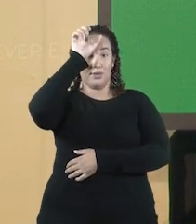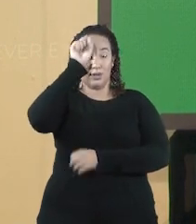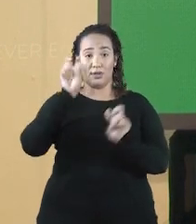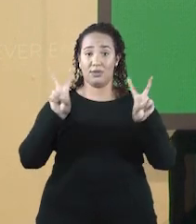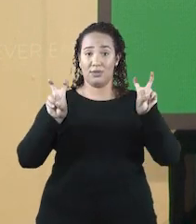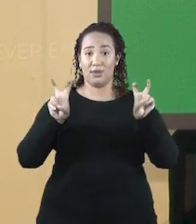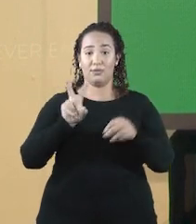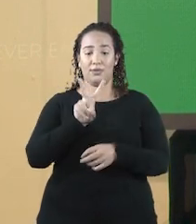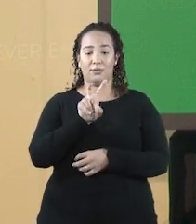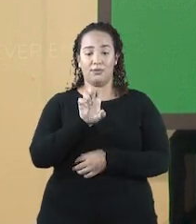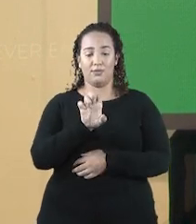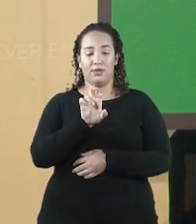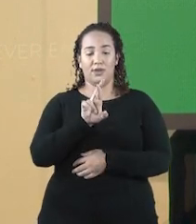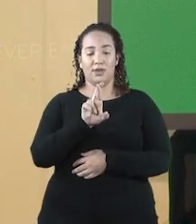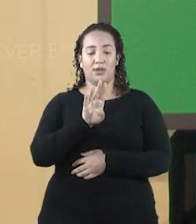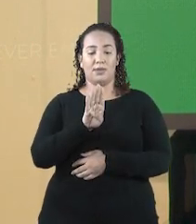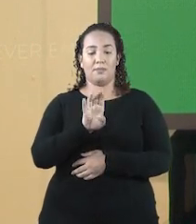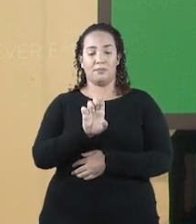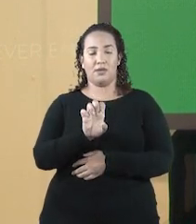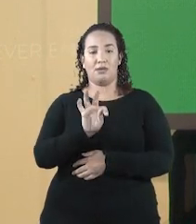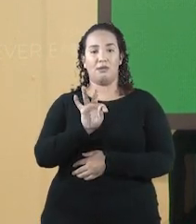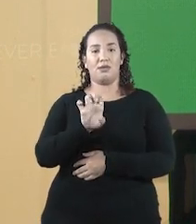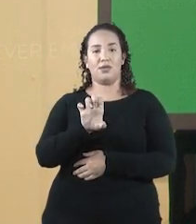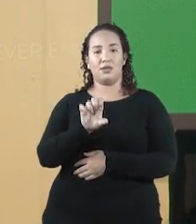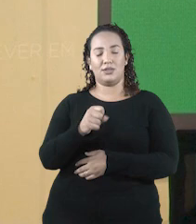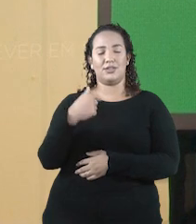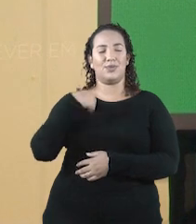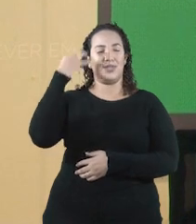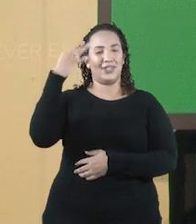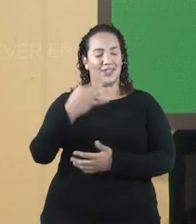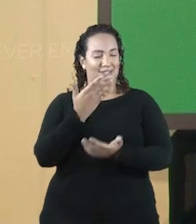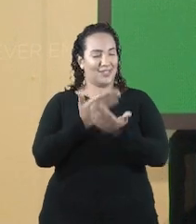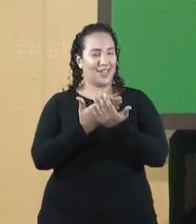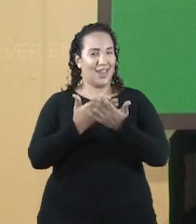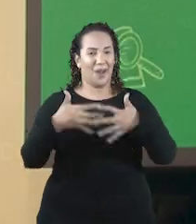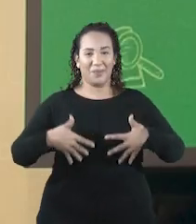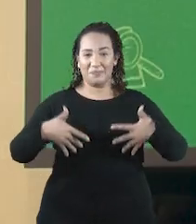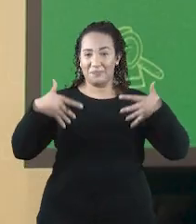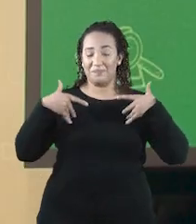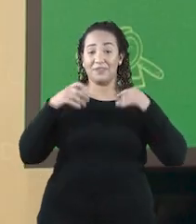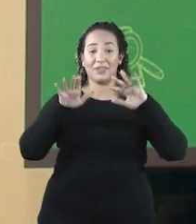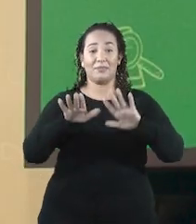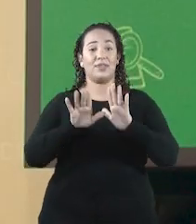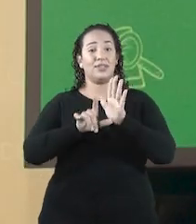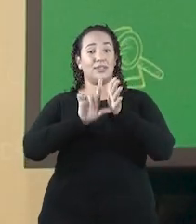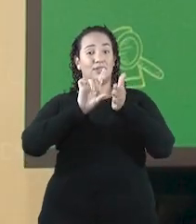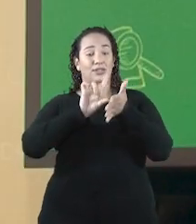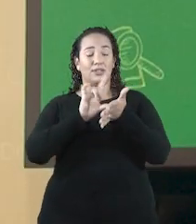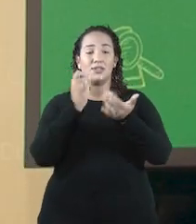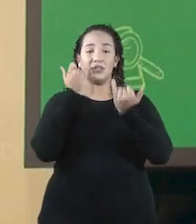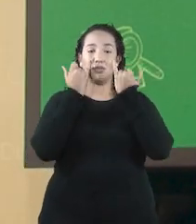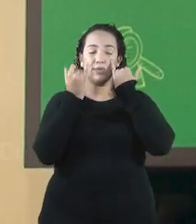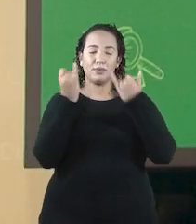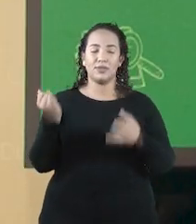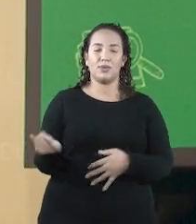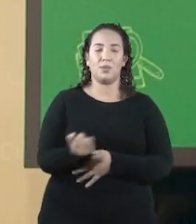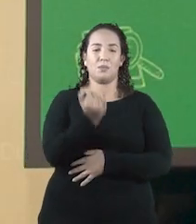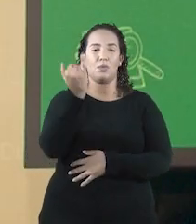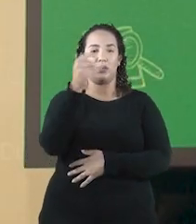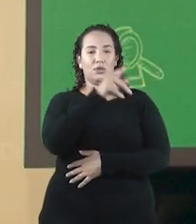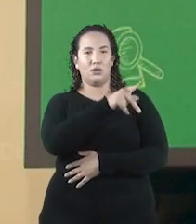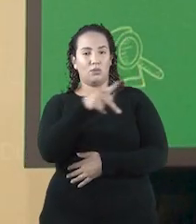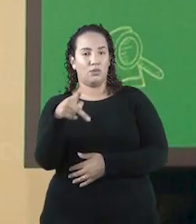pouquinho sobre verbetes. Tenho certeza de que será uma aula muito divertida. Antes de começar, preciso passar